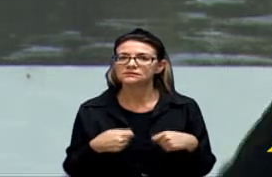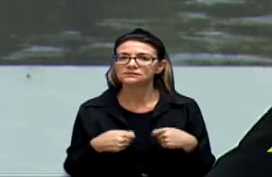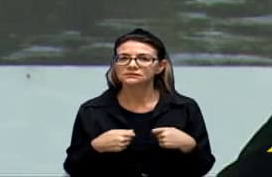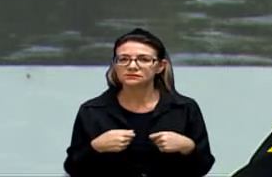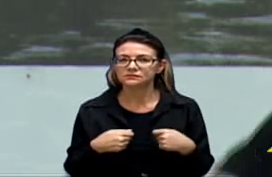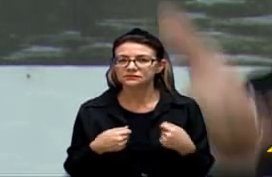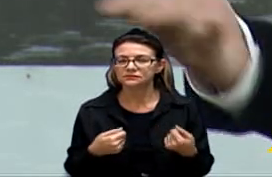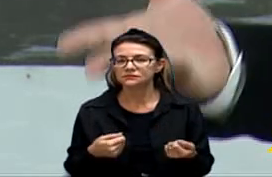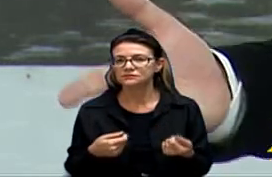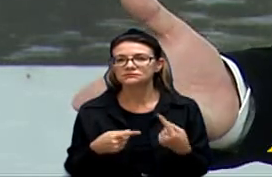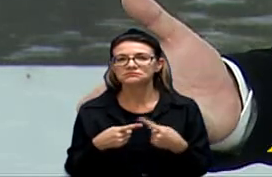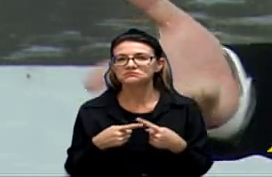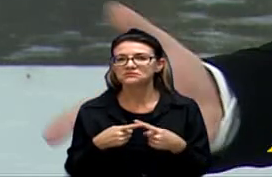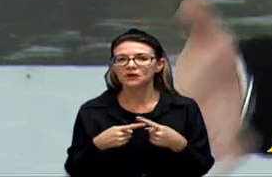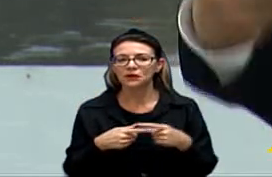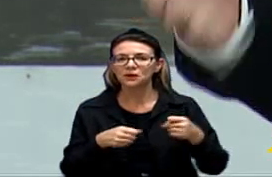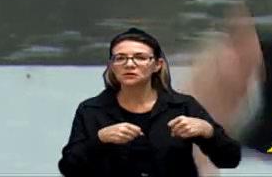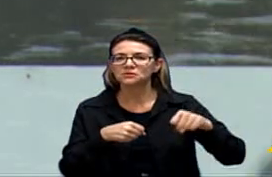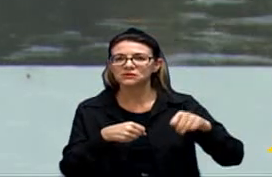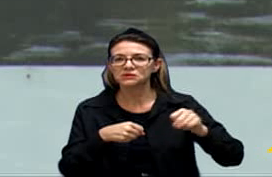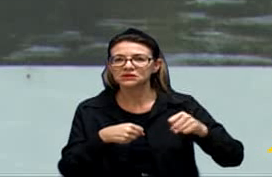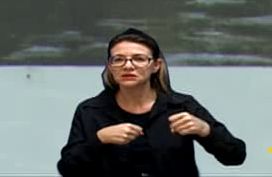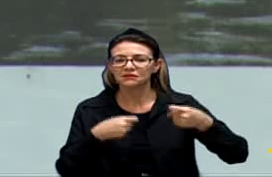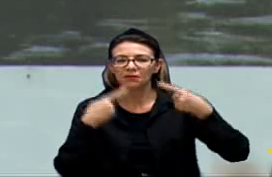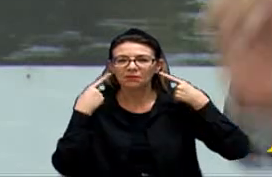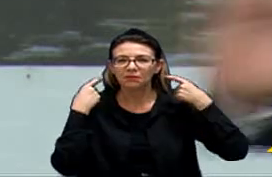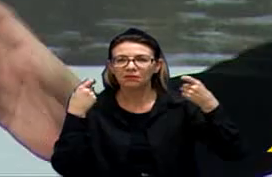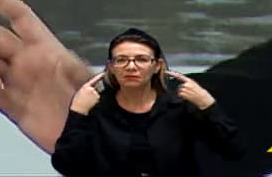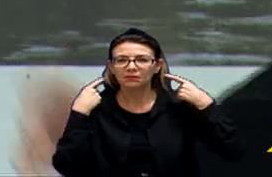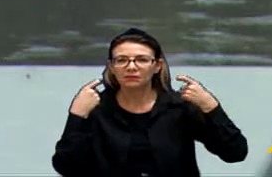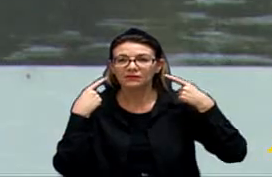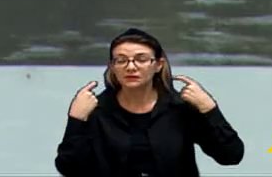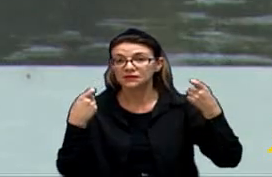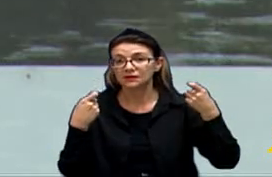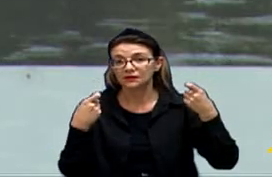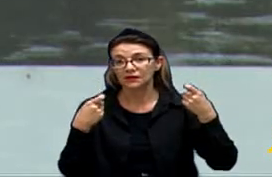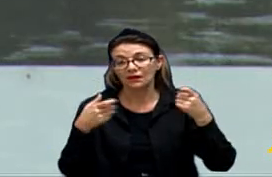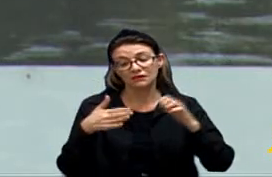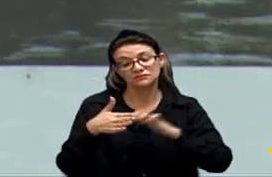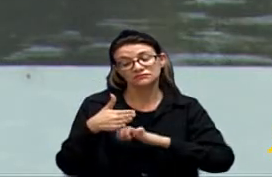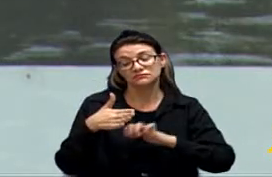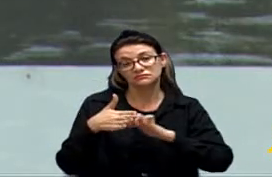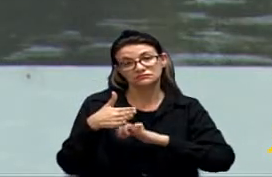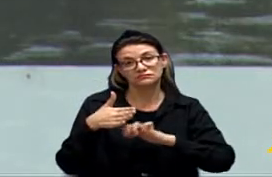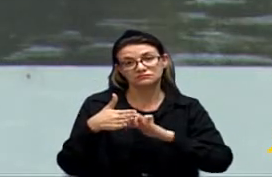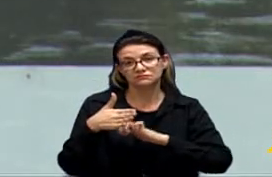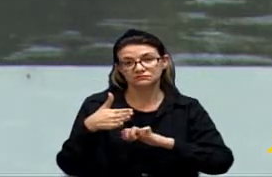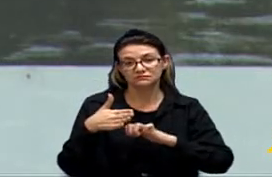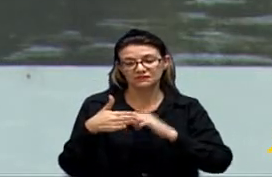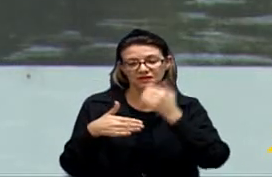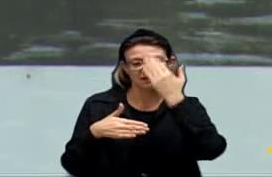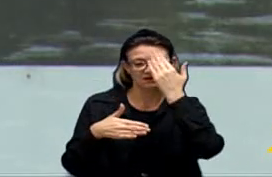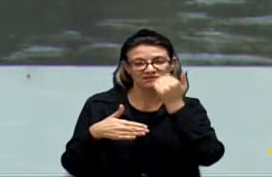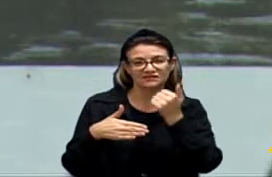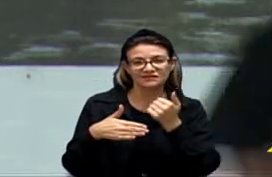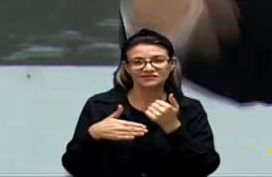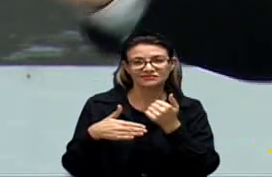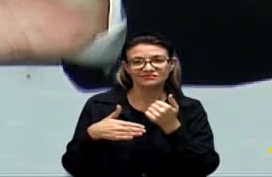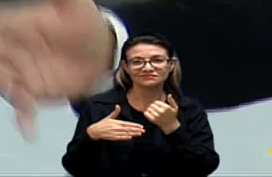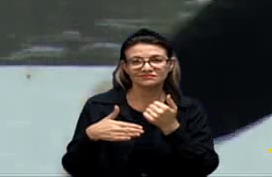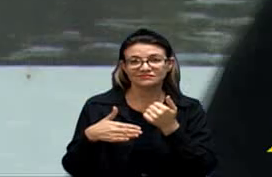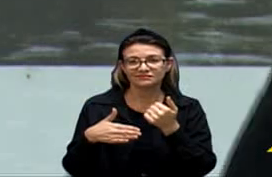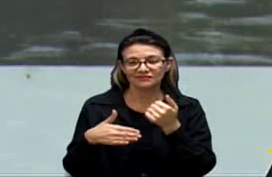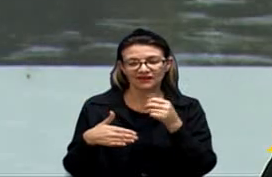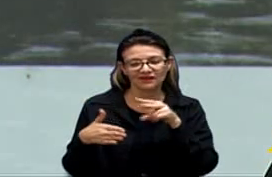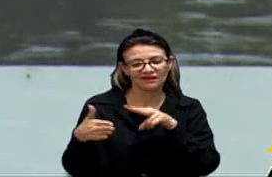um Escapamento furado fazendo barulho tá lá o rótulo da empresa então a pessoa já pensa nessa eh vai ficar